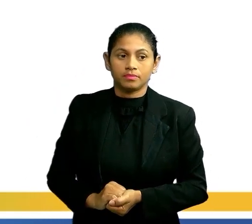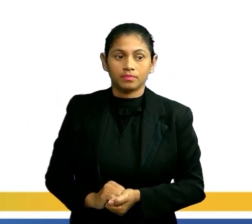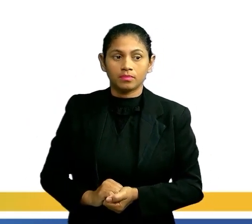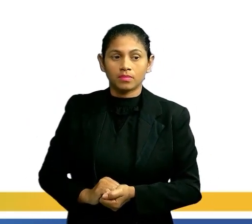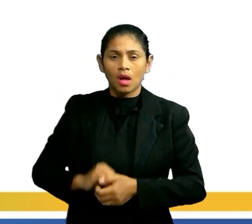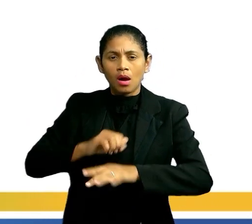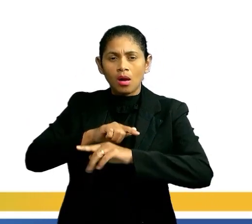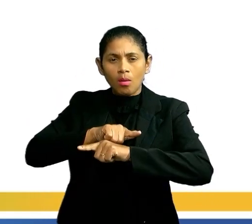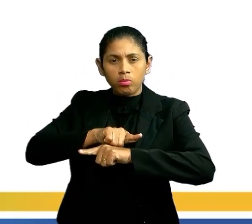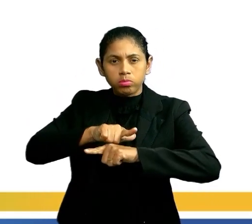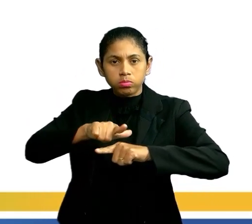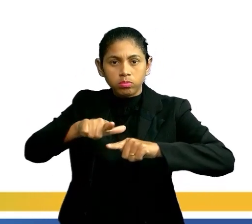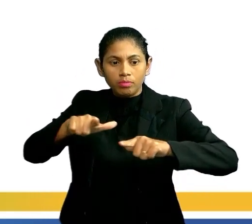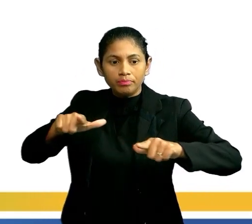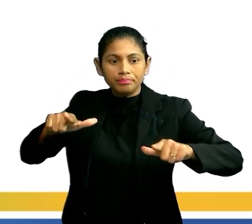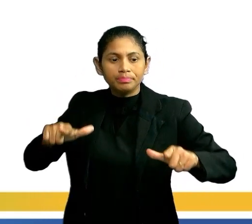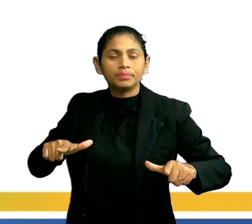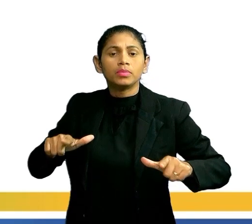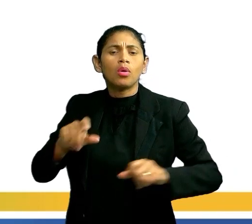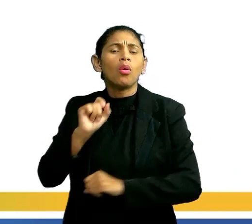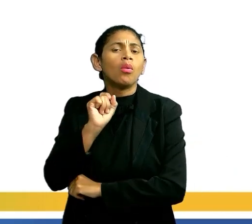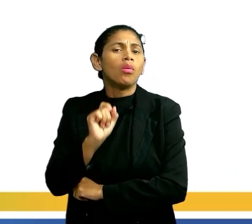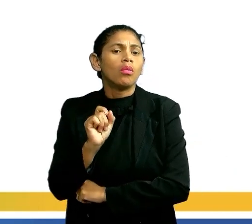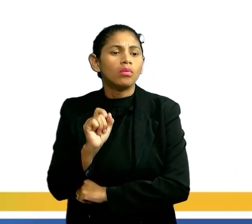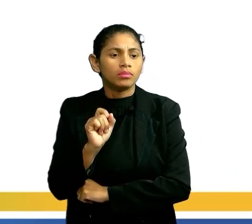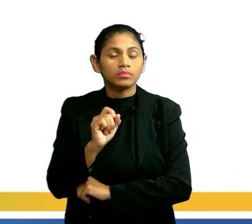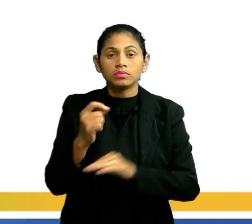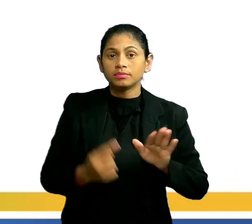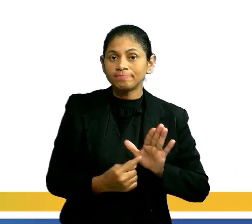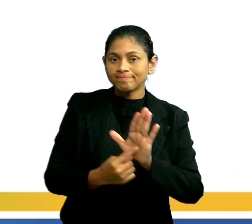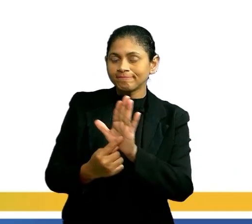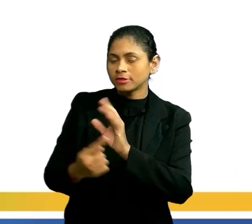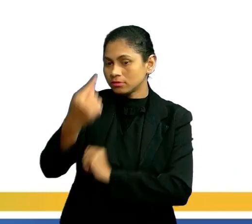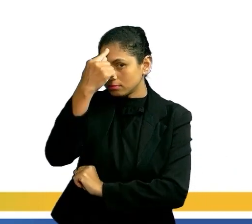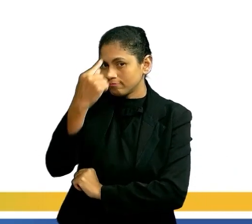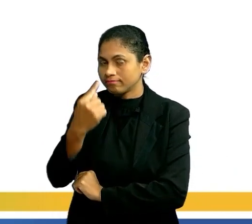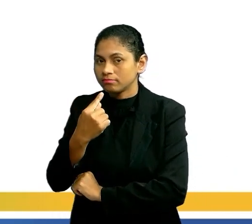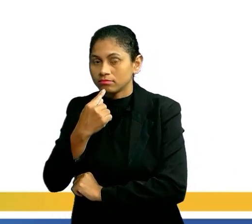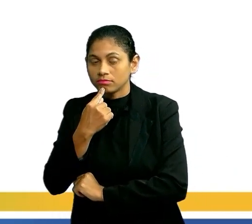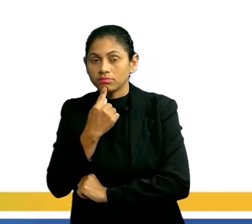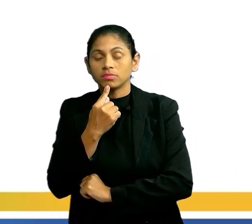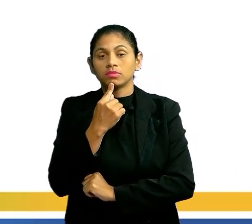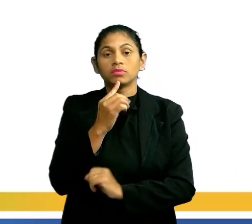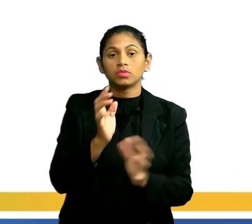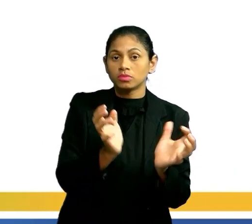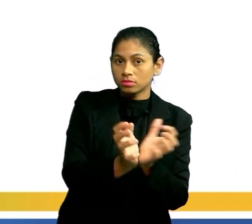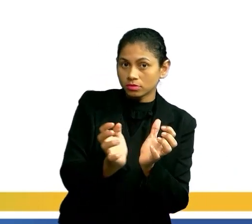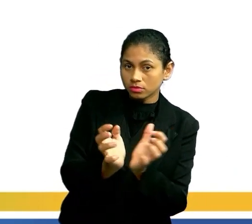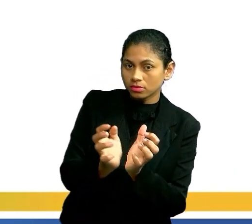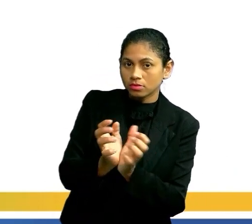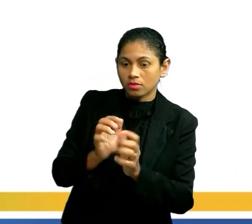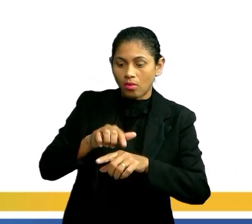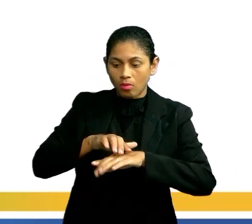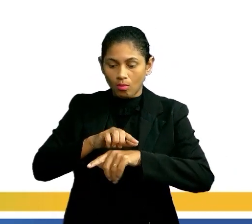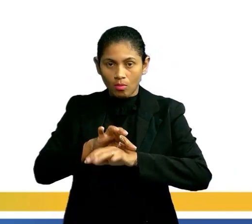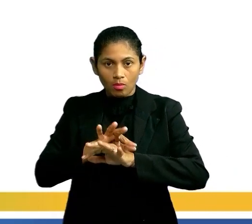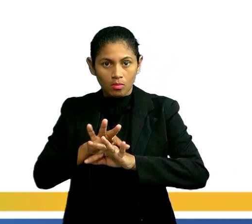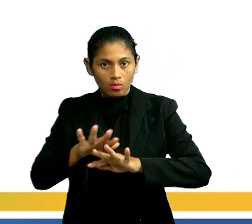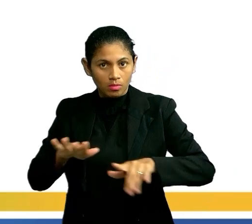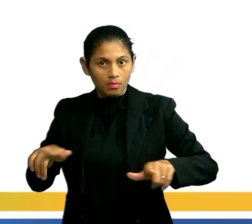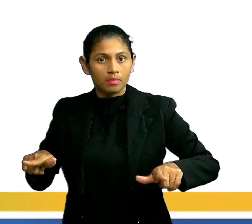Planificação. A planificação de um sólido geométrico é uma projeção das figuras que fazem parte de seu contorno no plano. É como